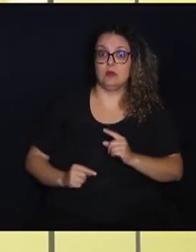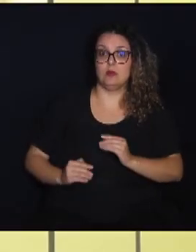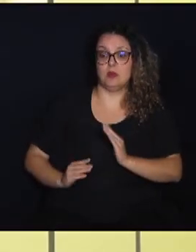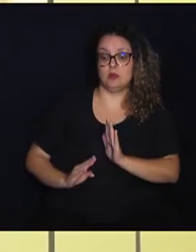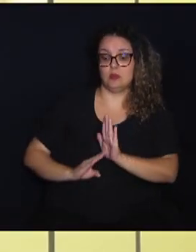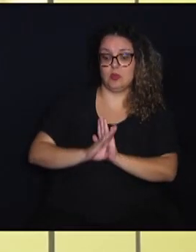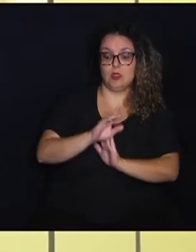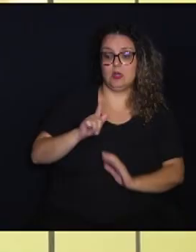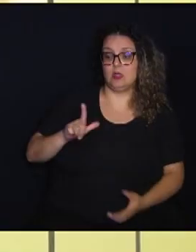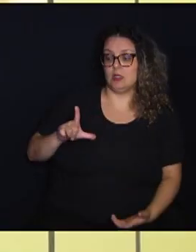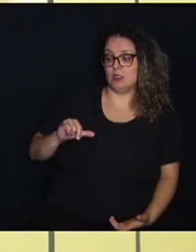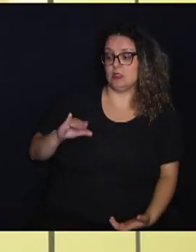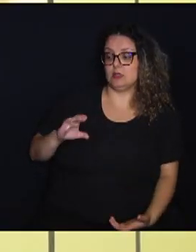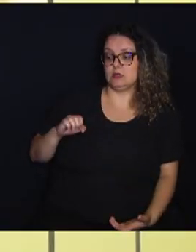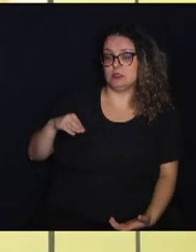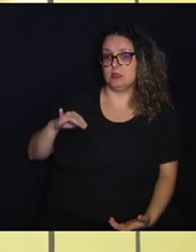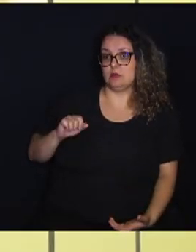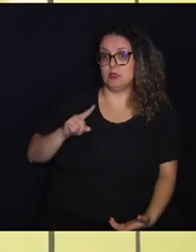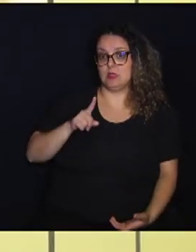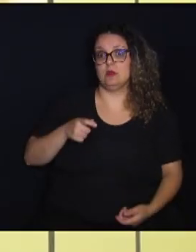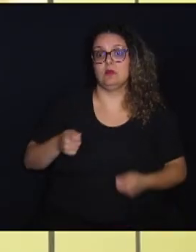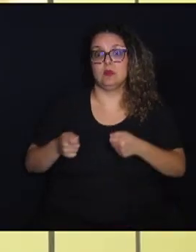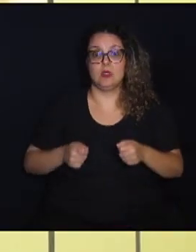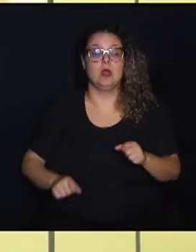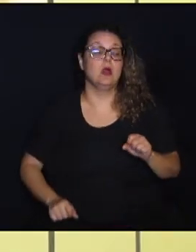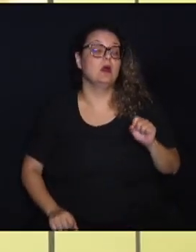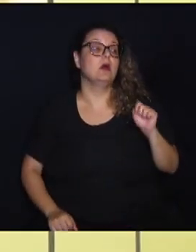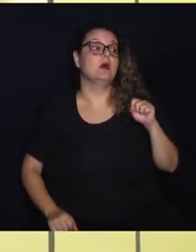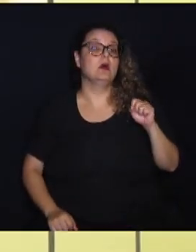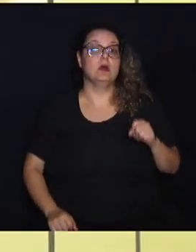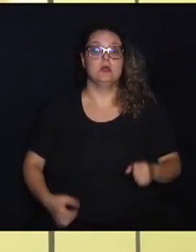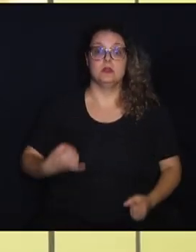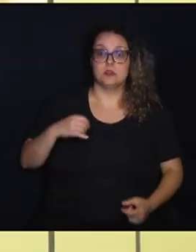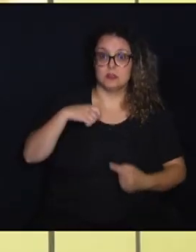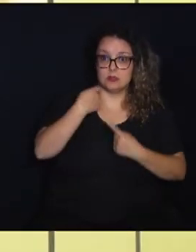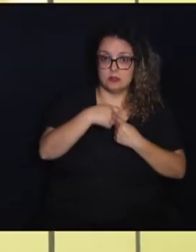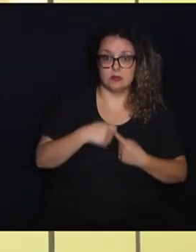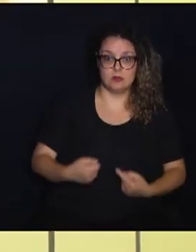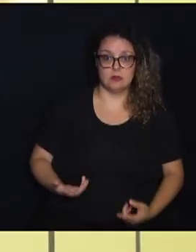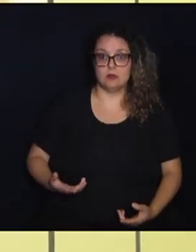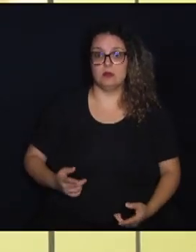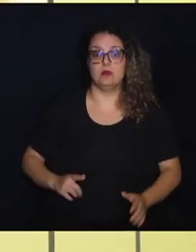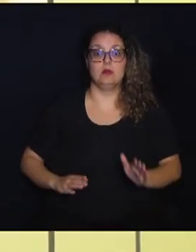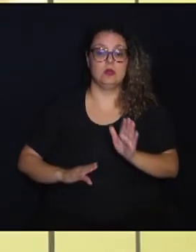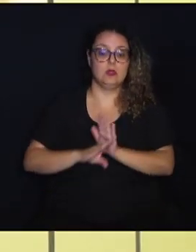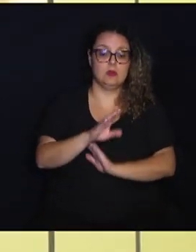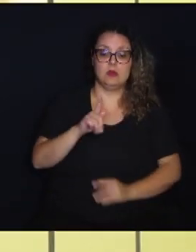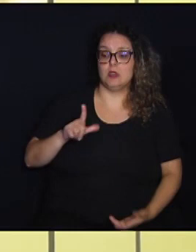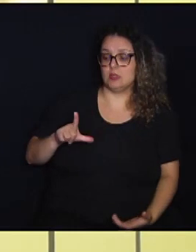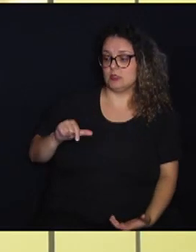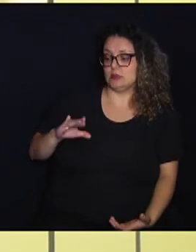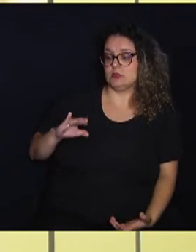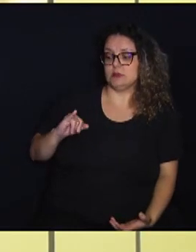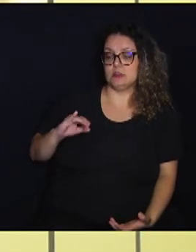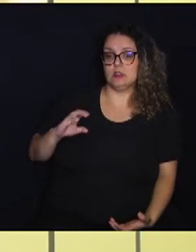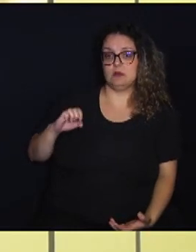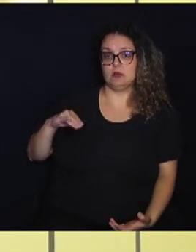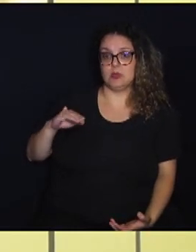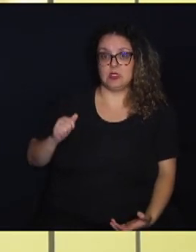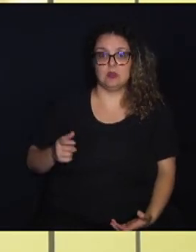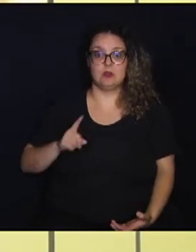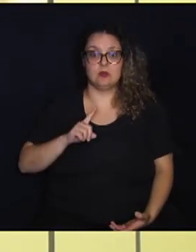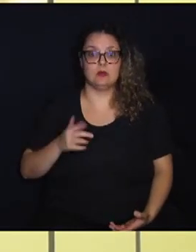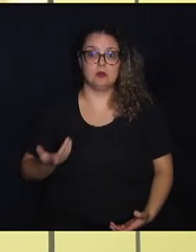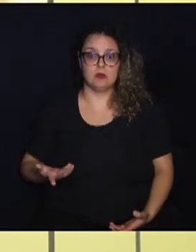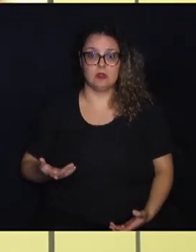não vai regular. tem Entendeu? essa Se ele ainda. comer uma banana, negativo, vai subir a glicemia dele. Não vai ser um...